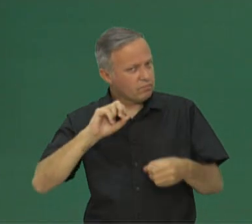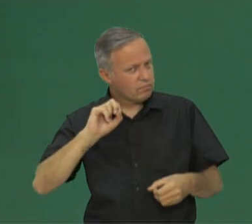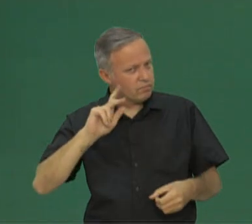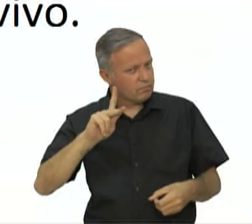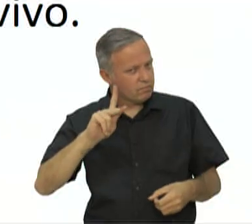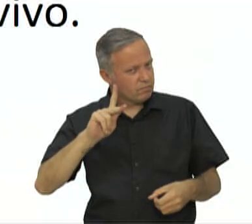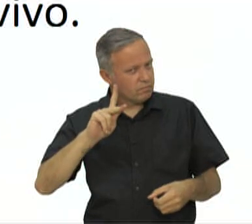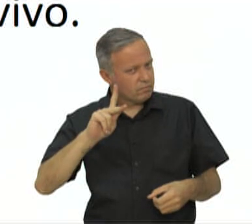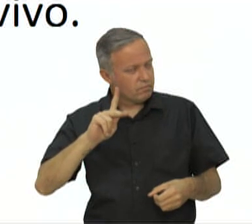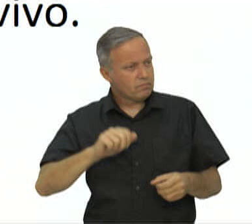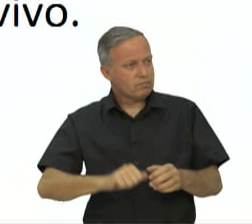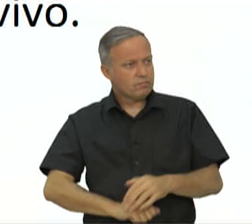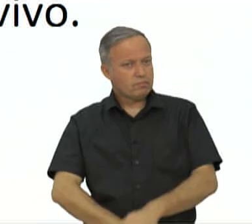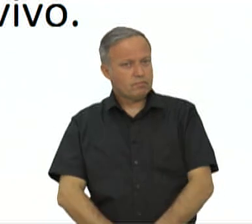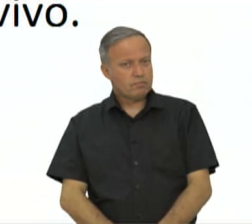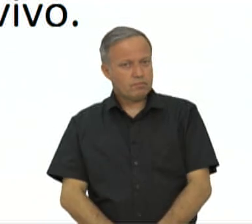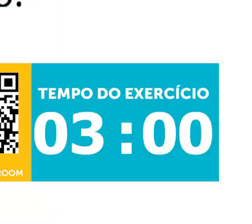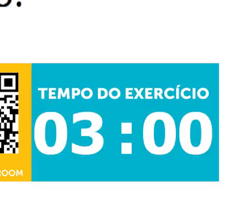é a resposta correta.